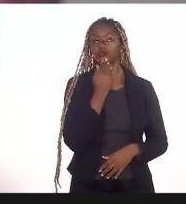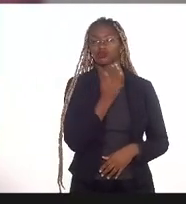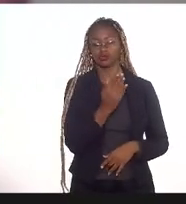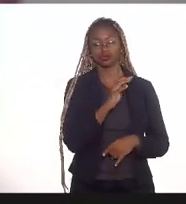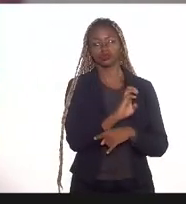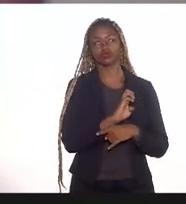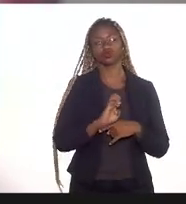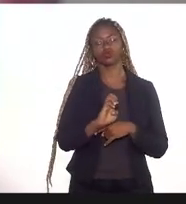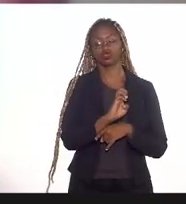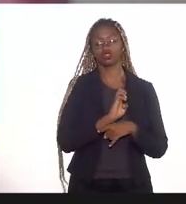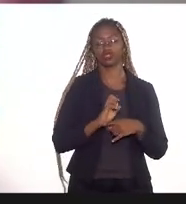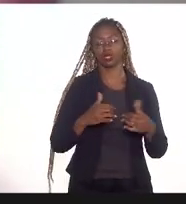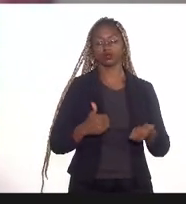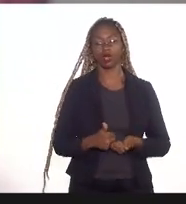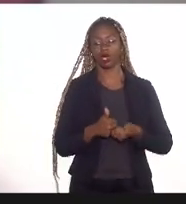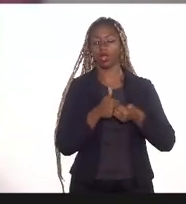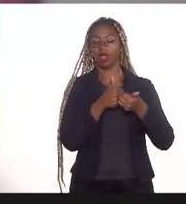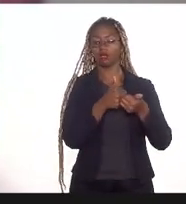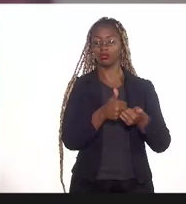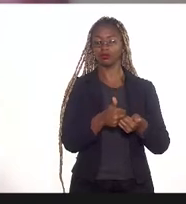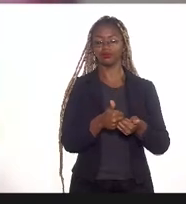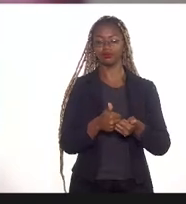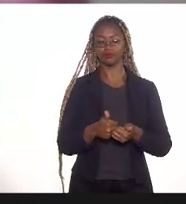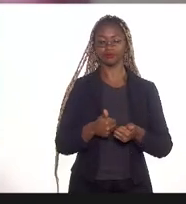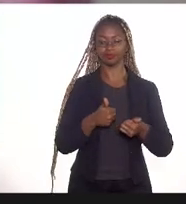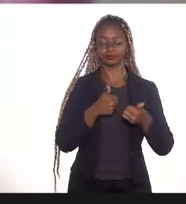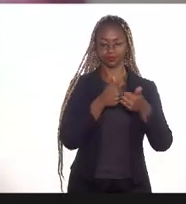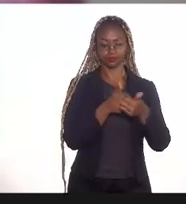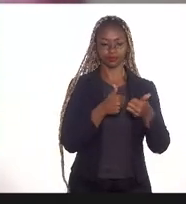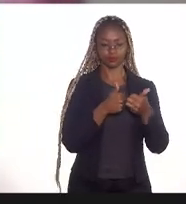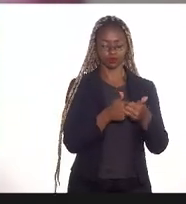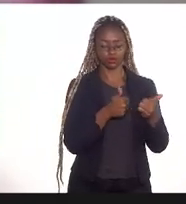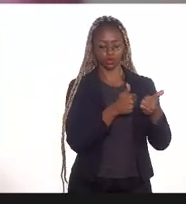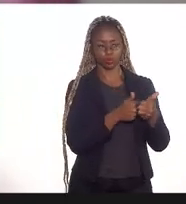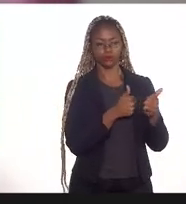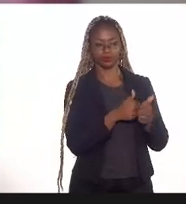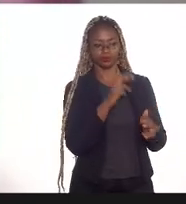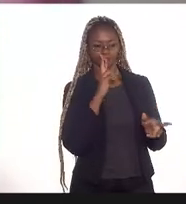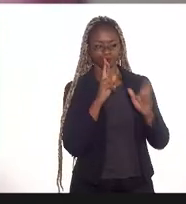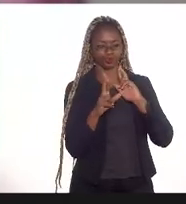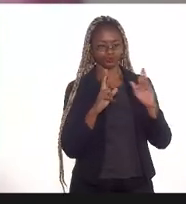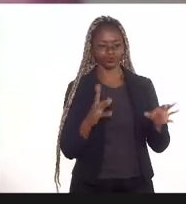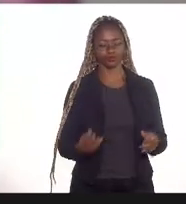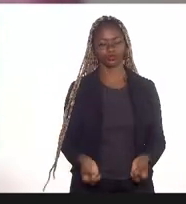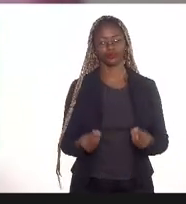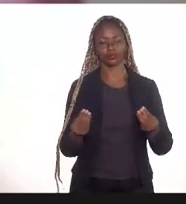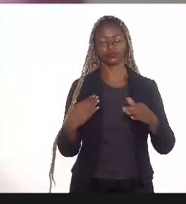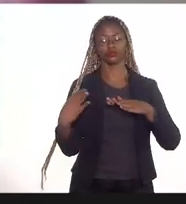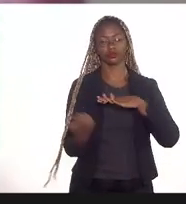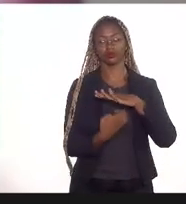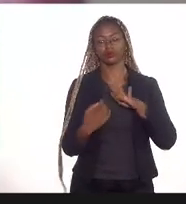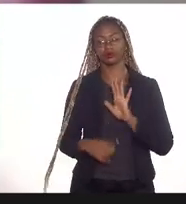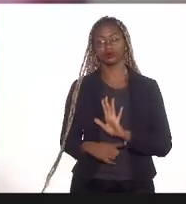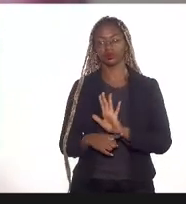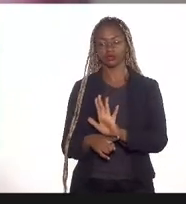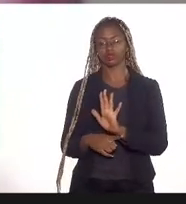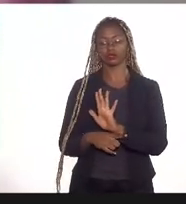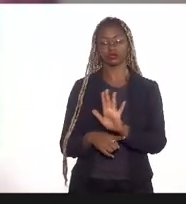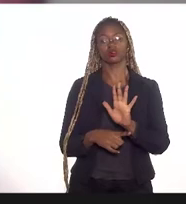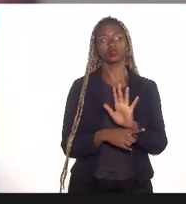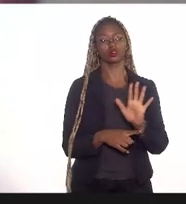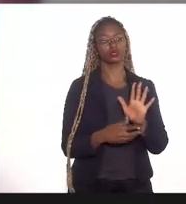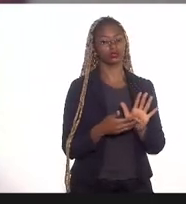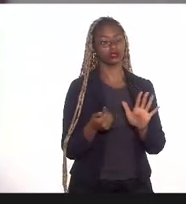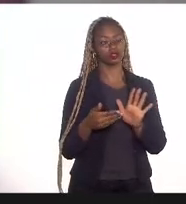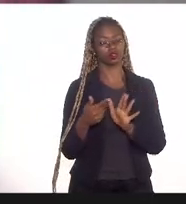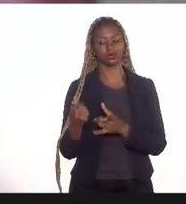Estado acompanhava as contrapartidas oferecidas pelos empreendimentos beneficiados com as isenções tributárias. E